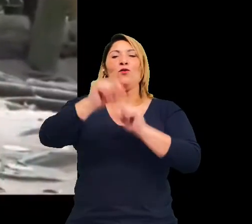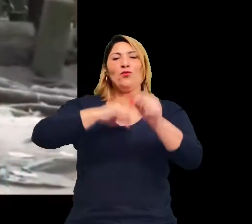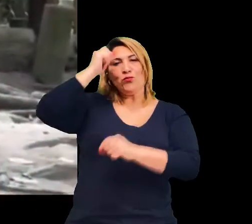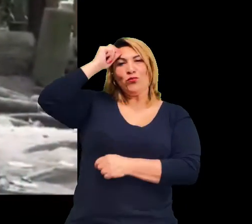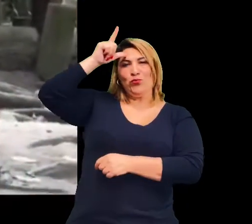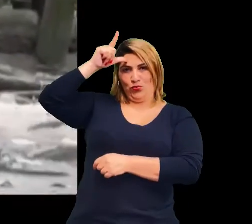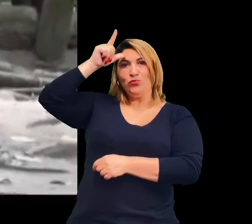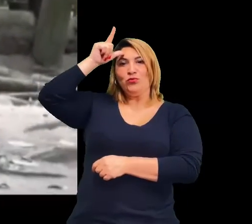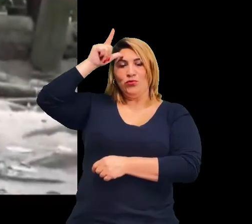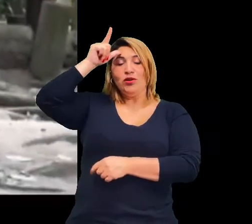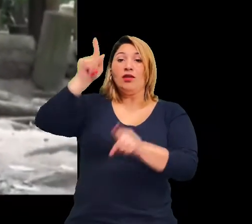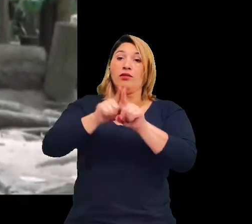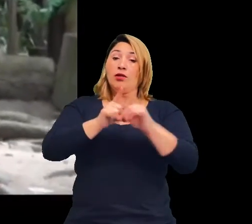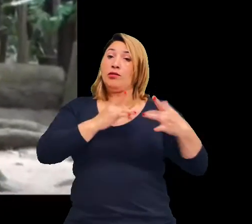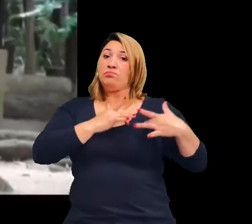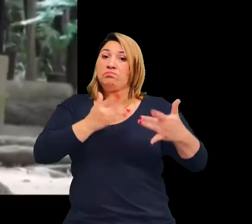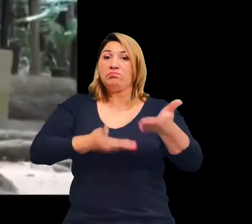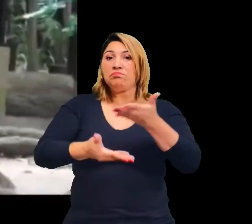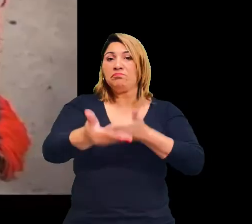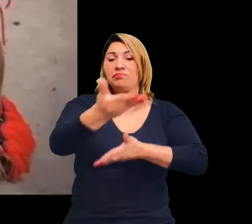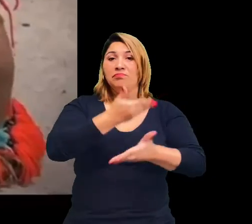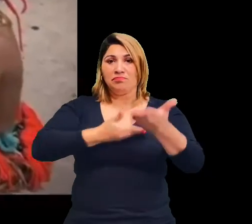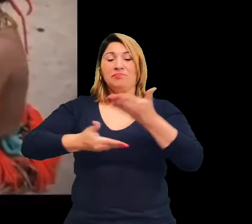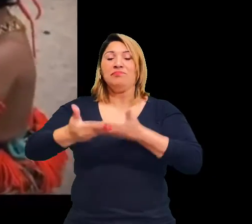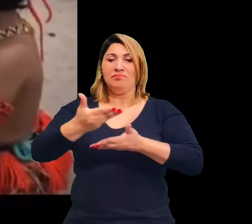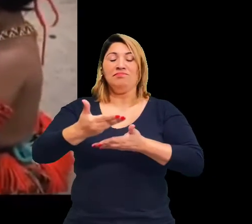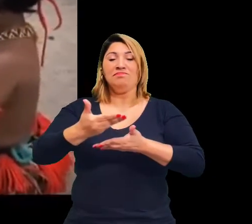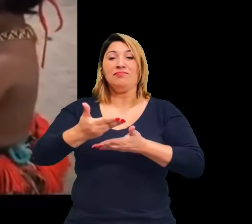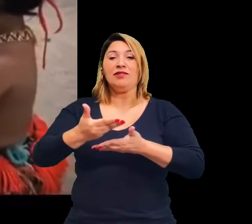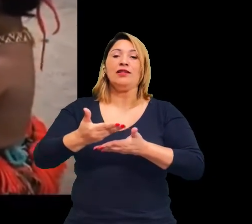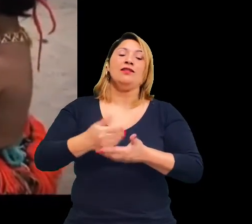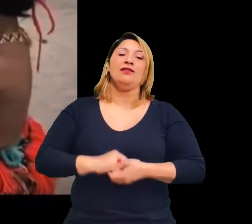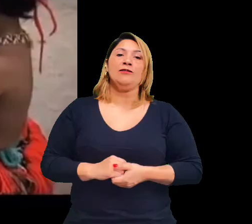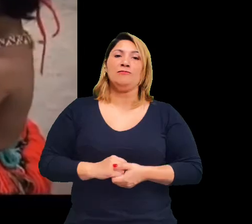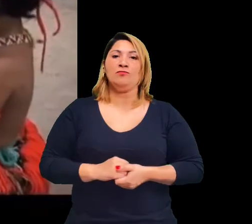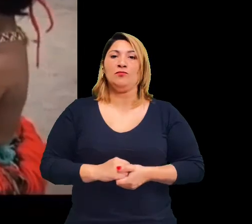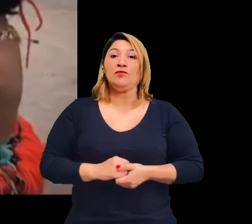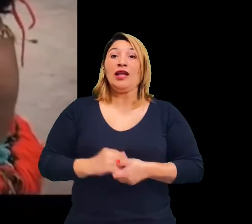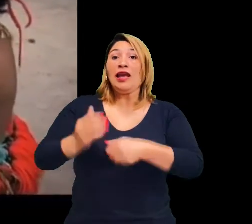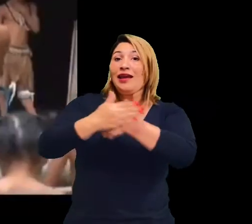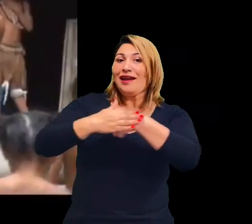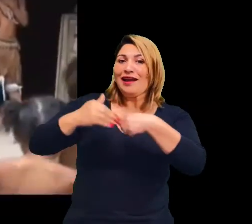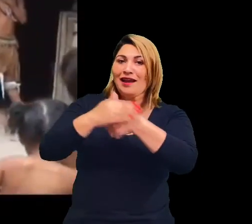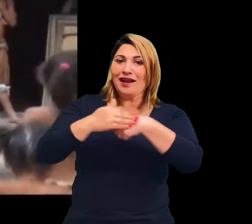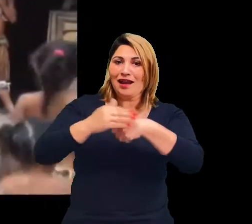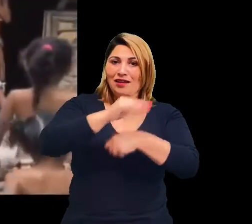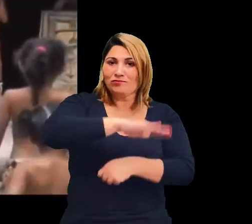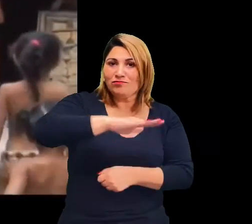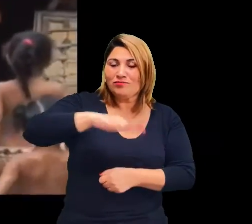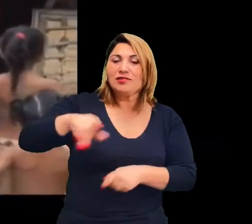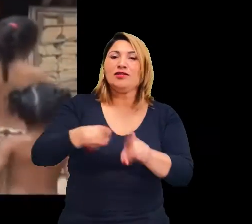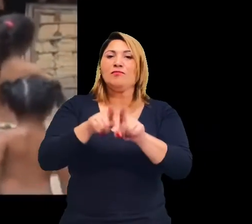a solidariedade e generosidade, o carinho com as crianças e o